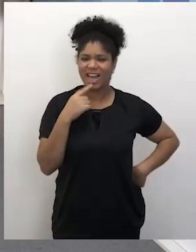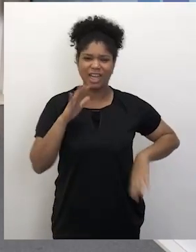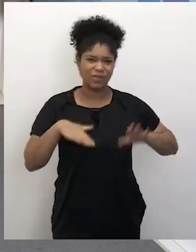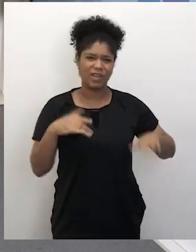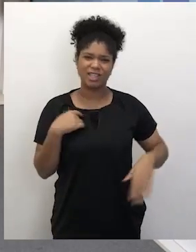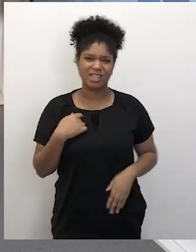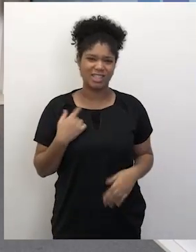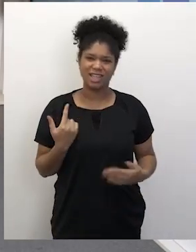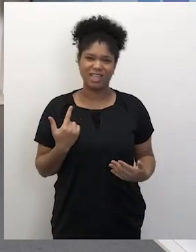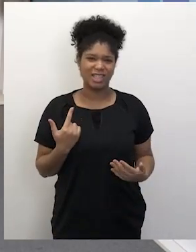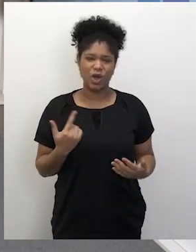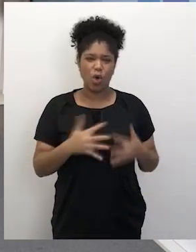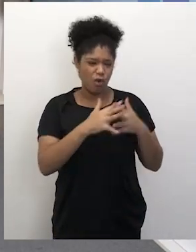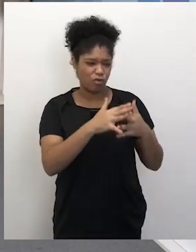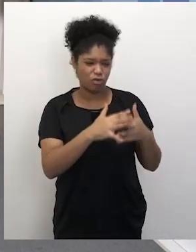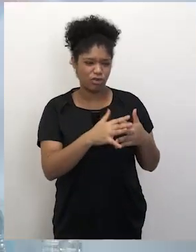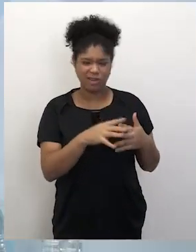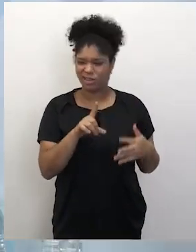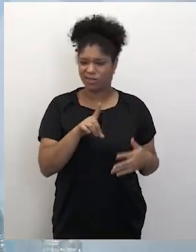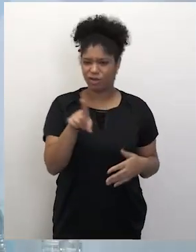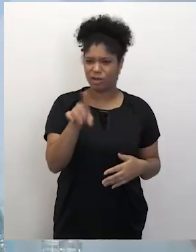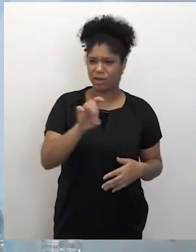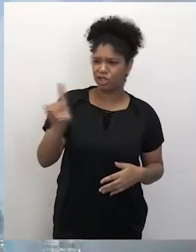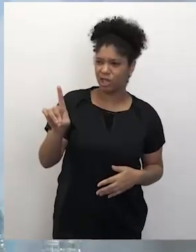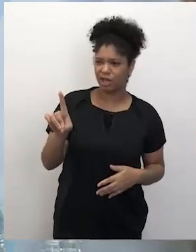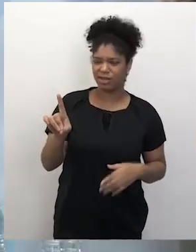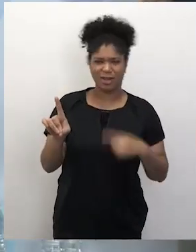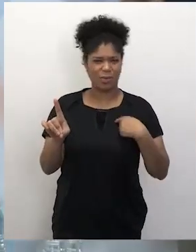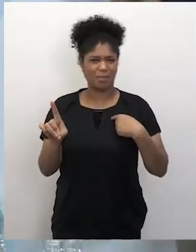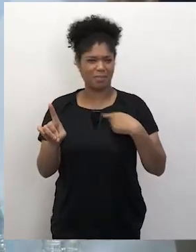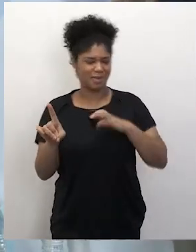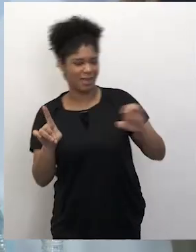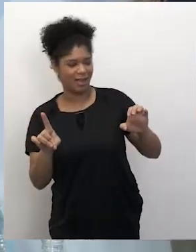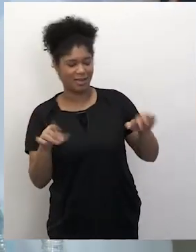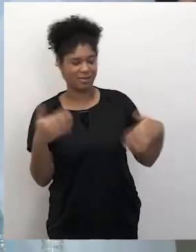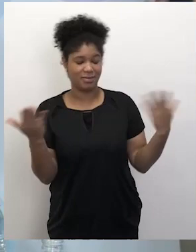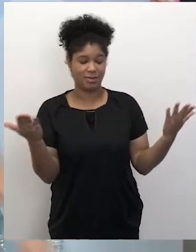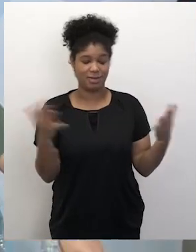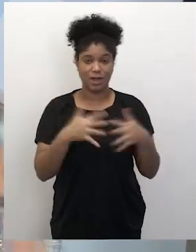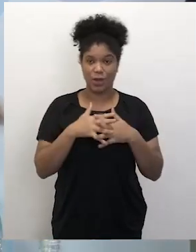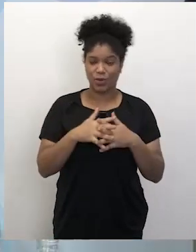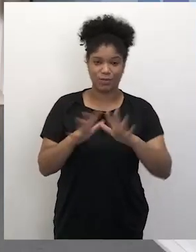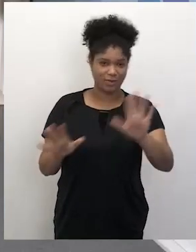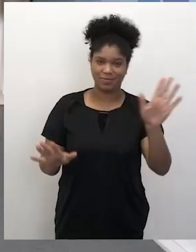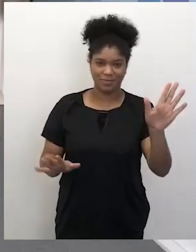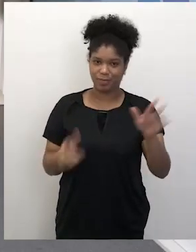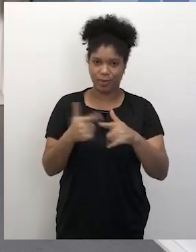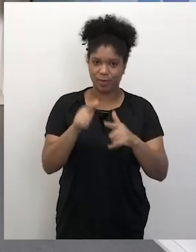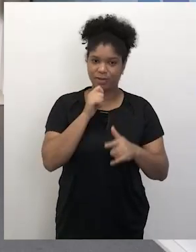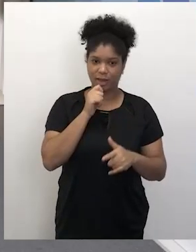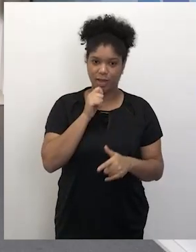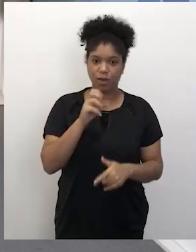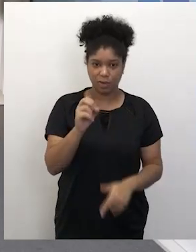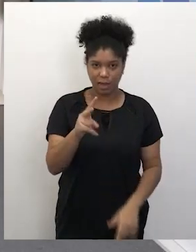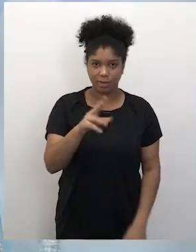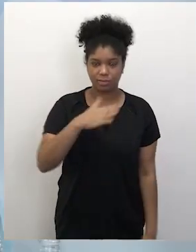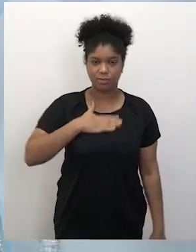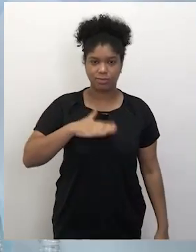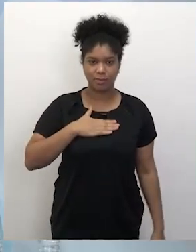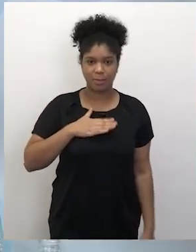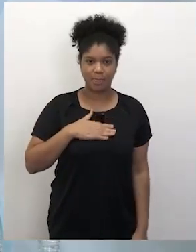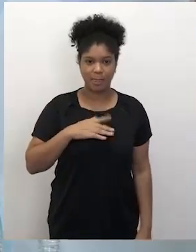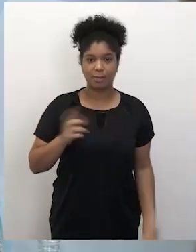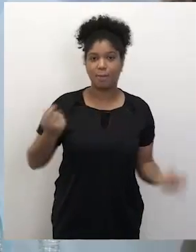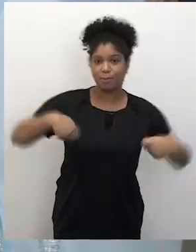que nós nos encontramos, tem hora que a gente faz pro mesmo lado ou pra fora. É, e aí? Ó. Tranquilinho? Então, ó.